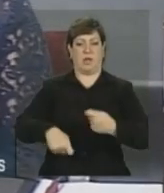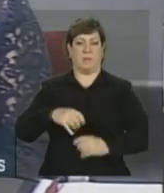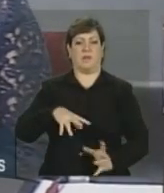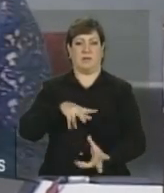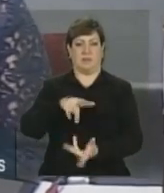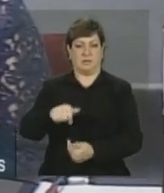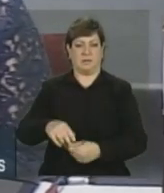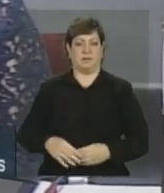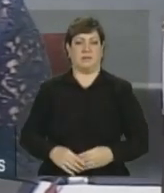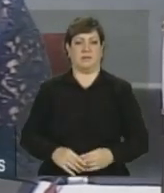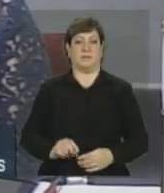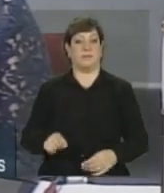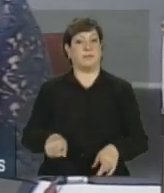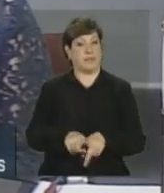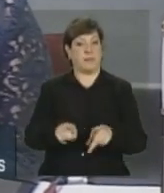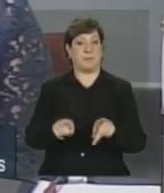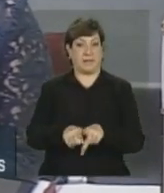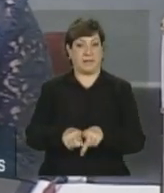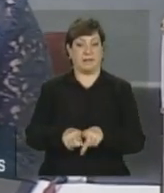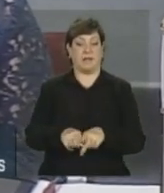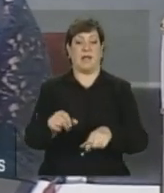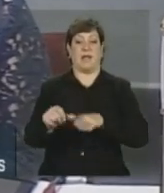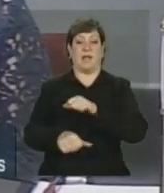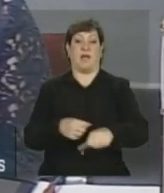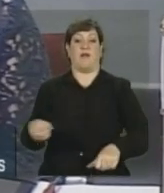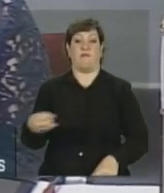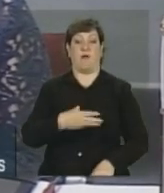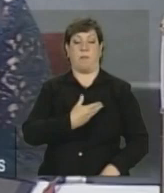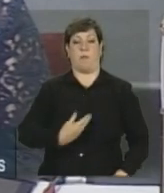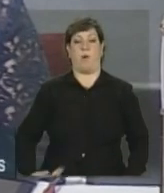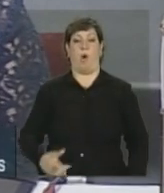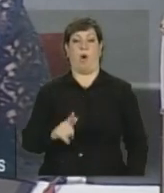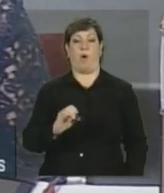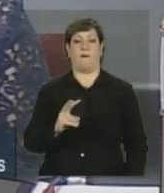internacional. Além disso, a reforma da governança